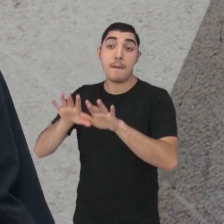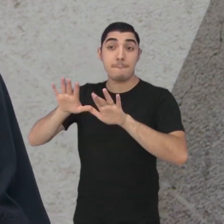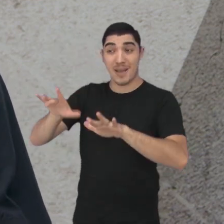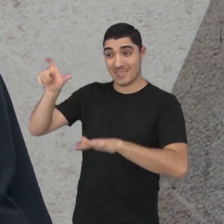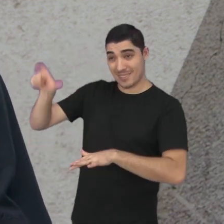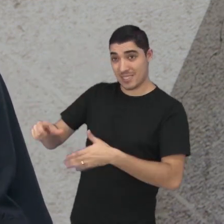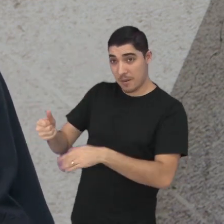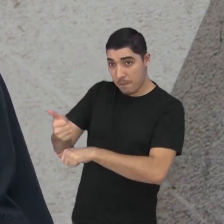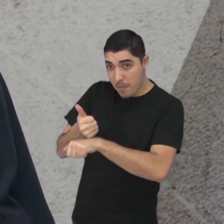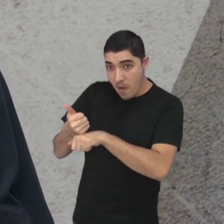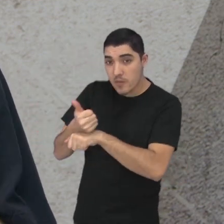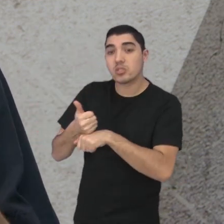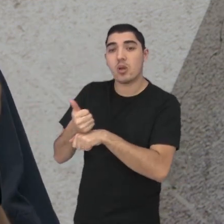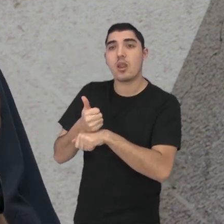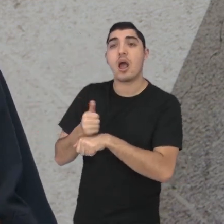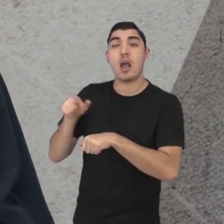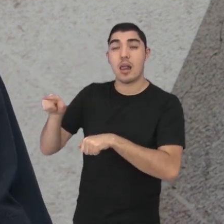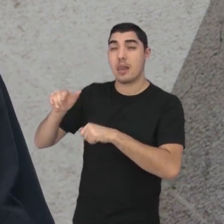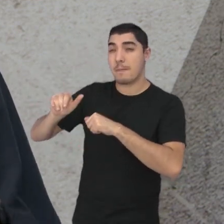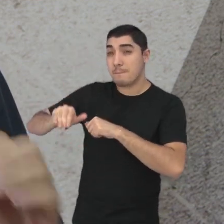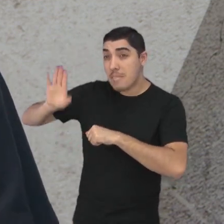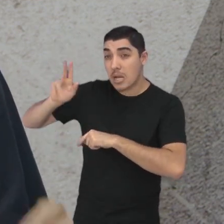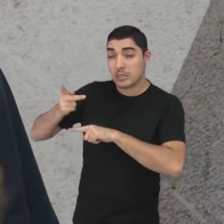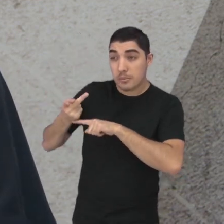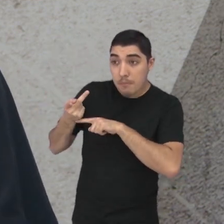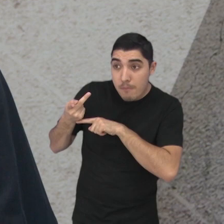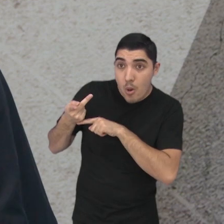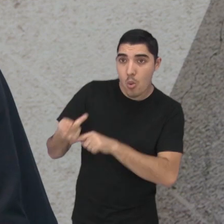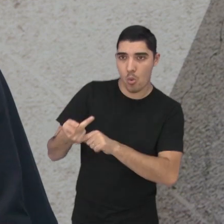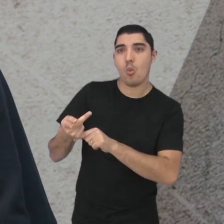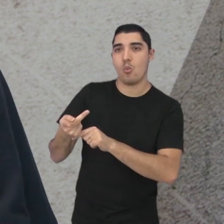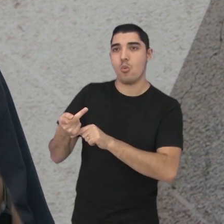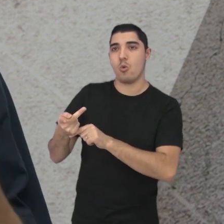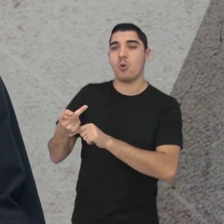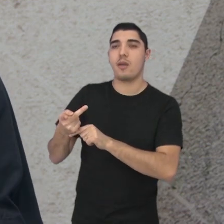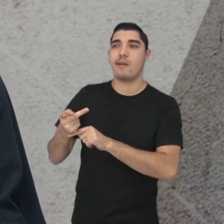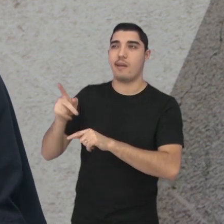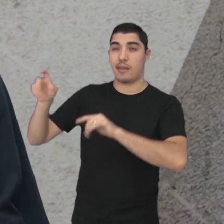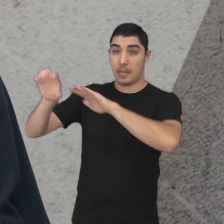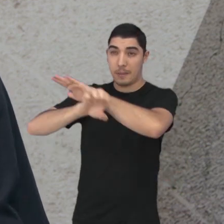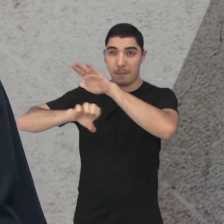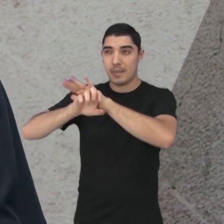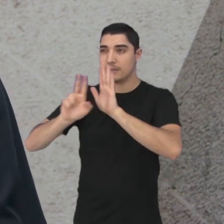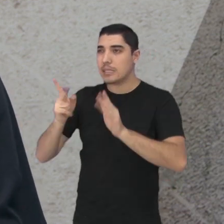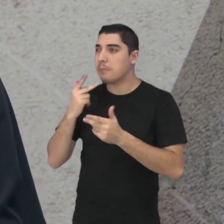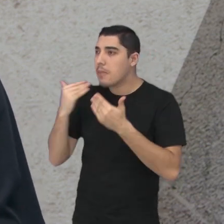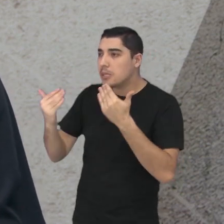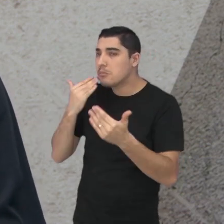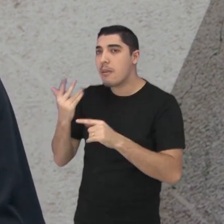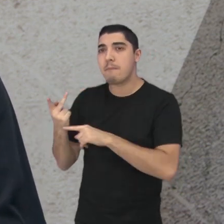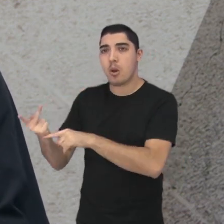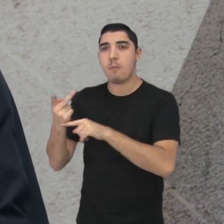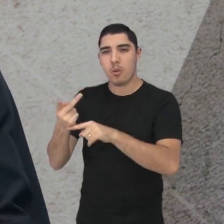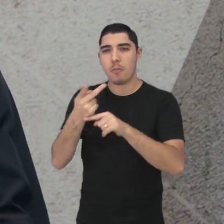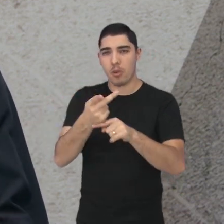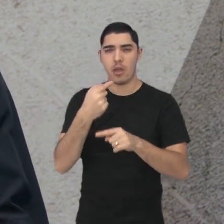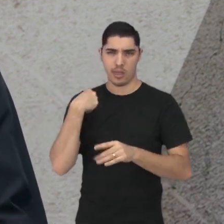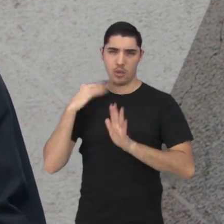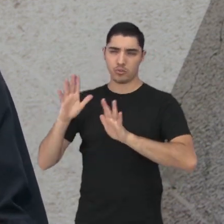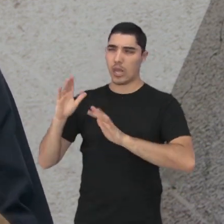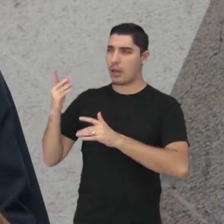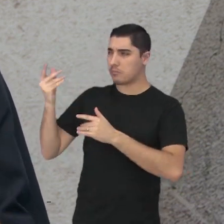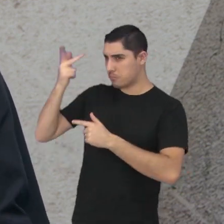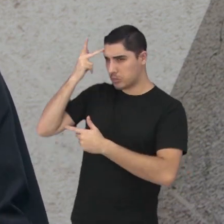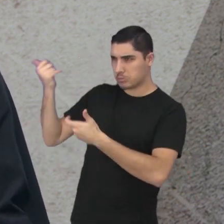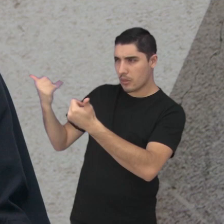hoje vamos dizer assim, mais procurado pelas empresas, pelo que eu tenho contato, pelo que eu converso com outros